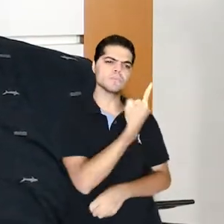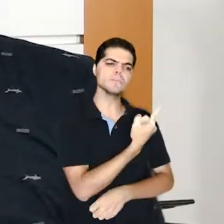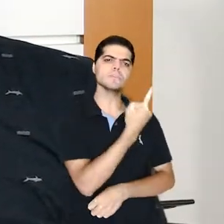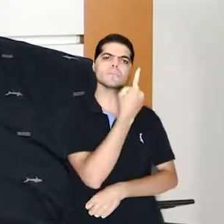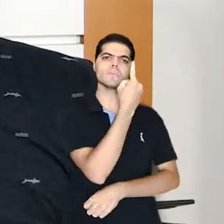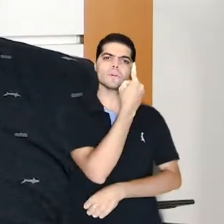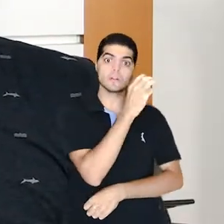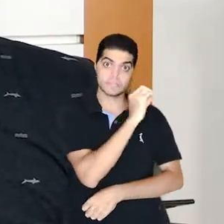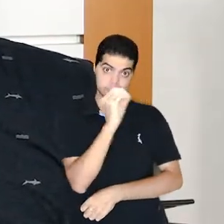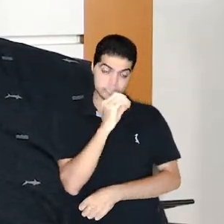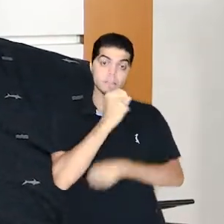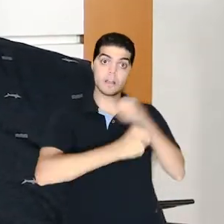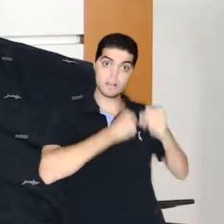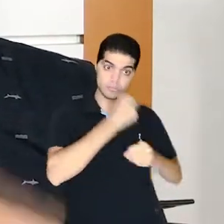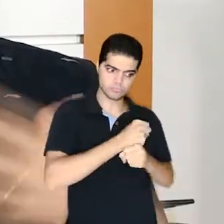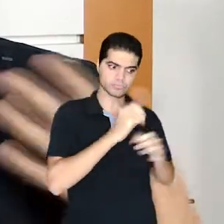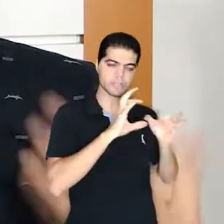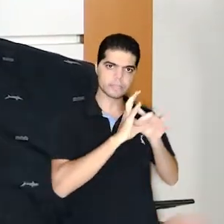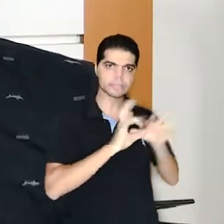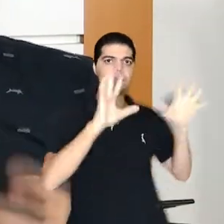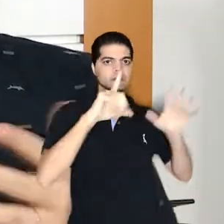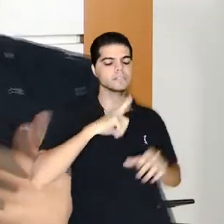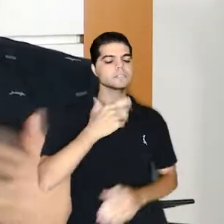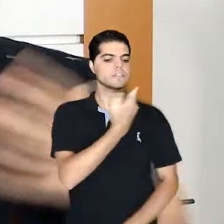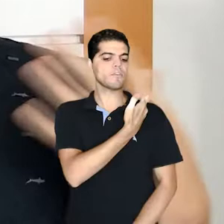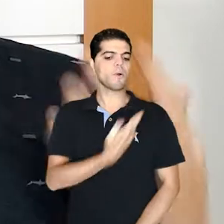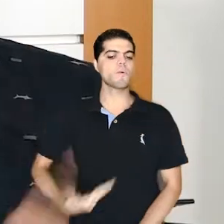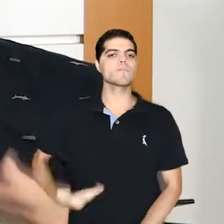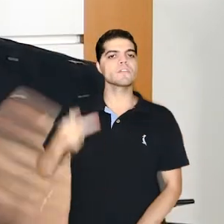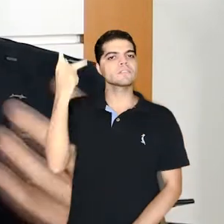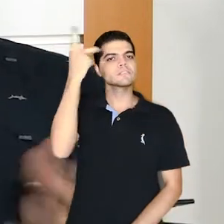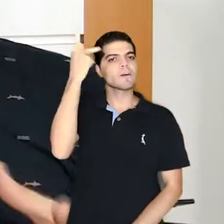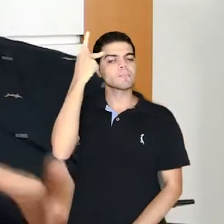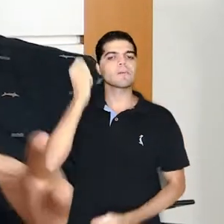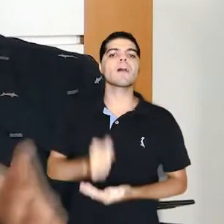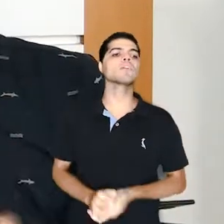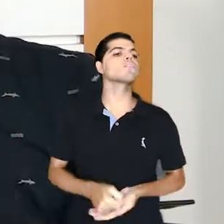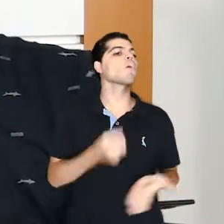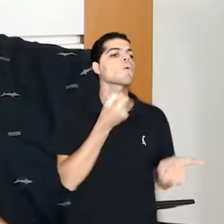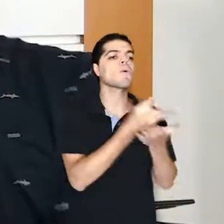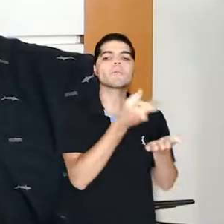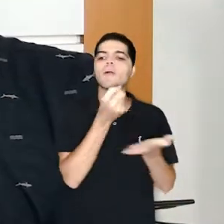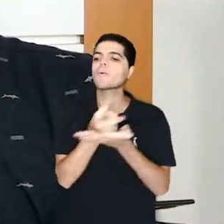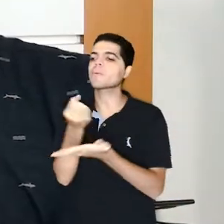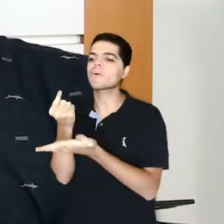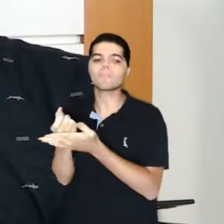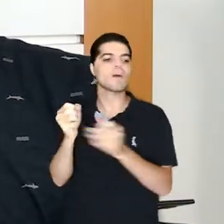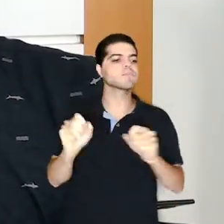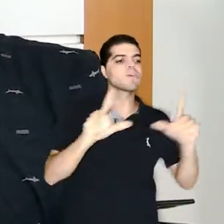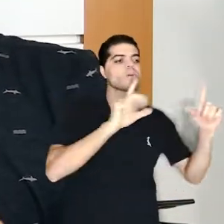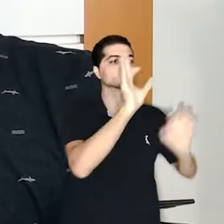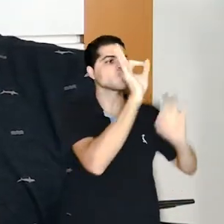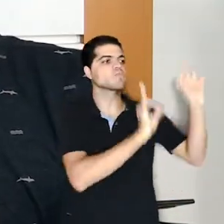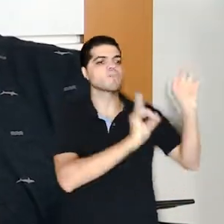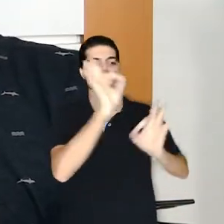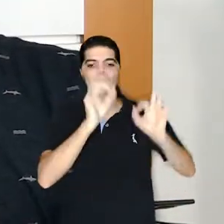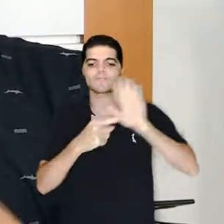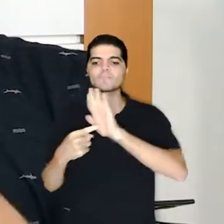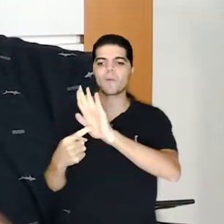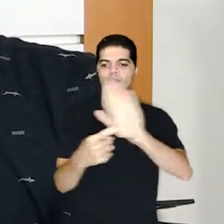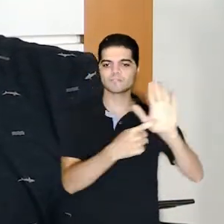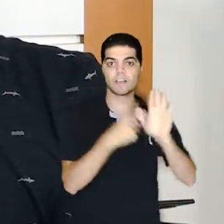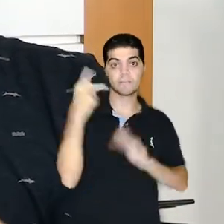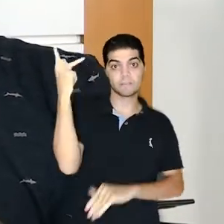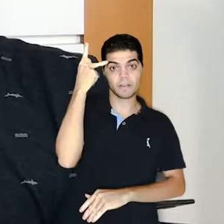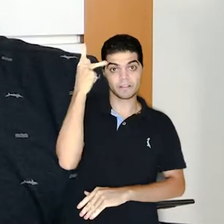1922, o governo paulista chegou a encomendar grandes obras, enfim, para falar do papel paulista na independência. Afinal de contas, o